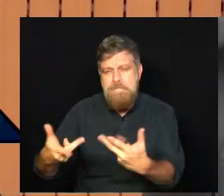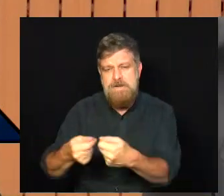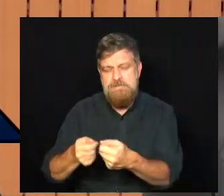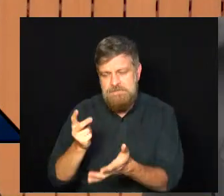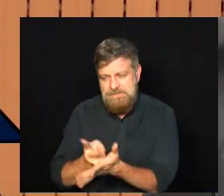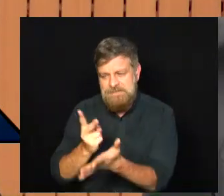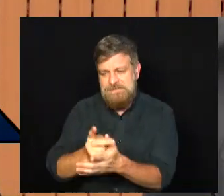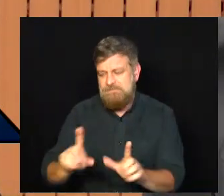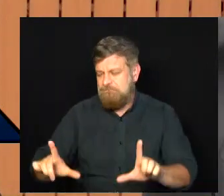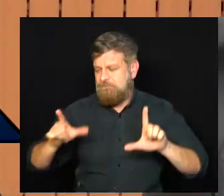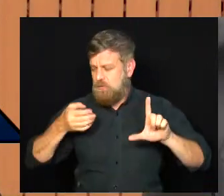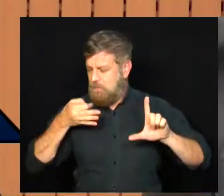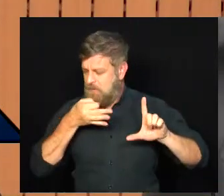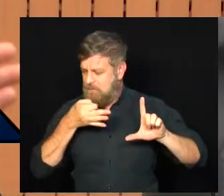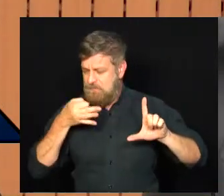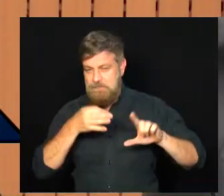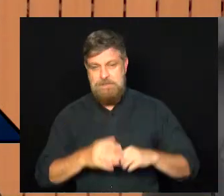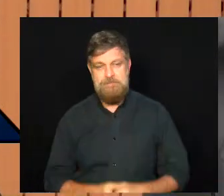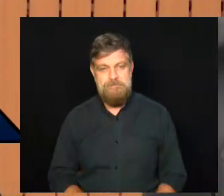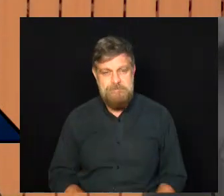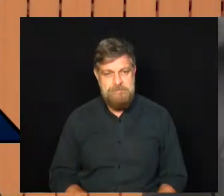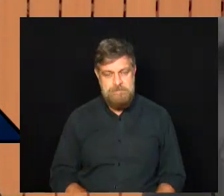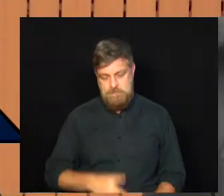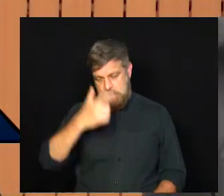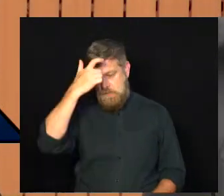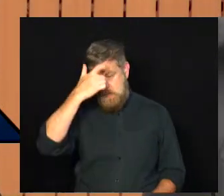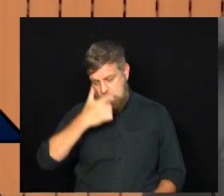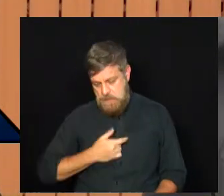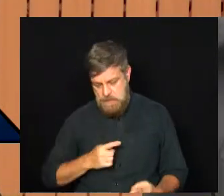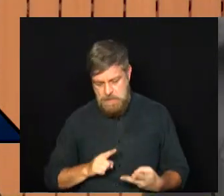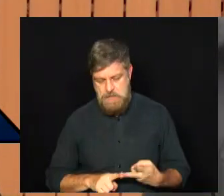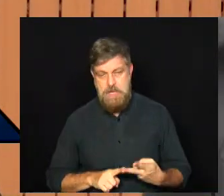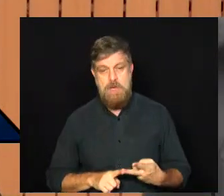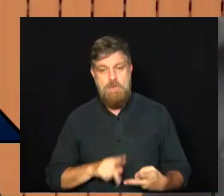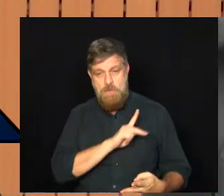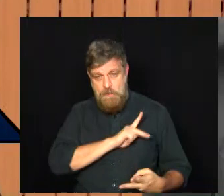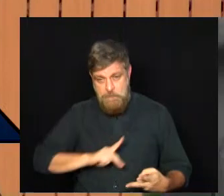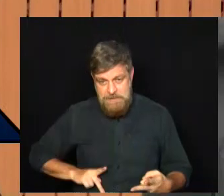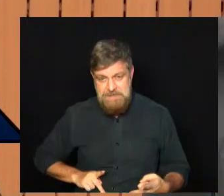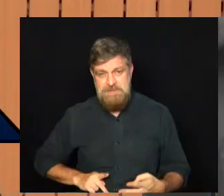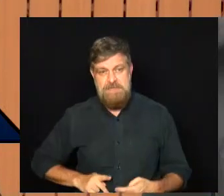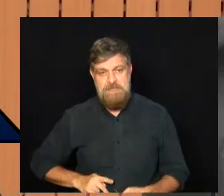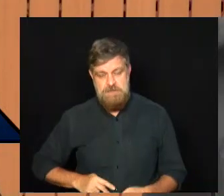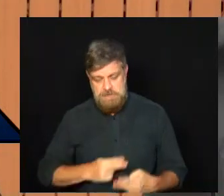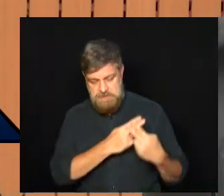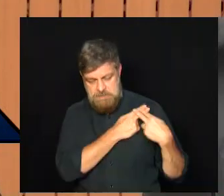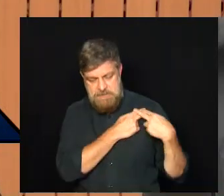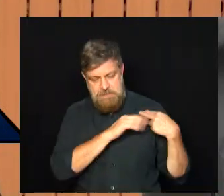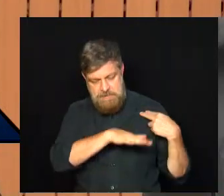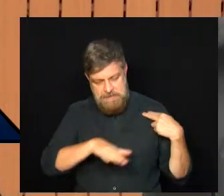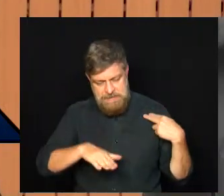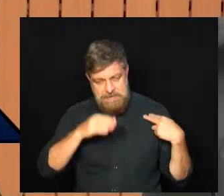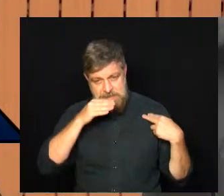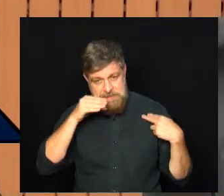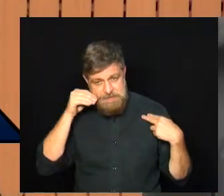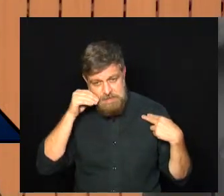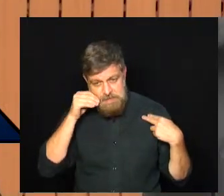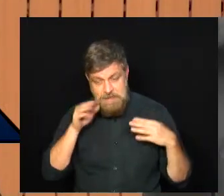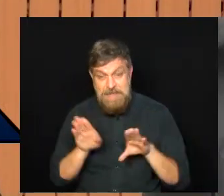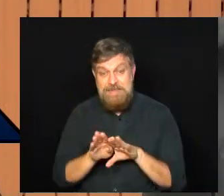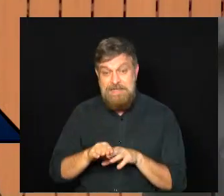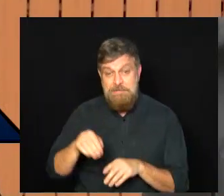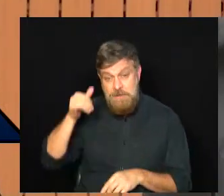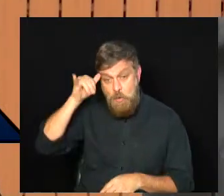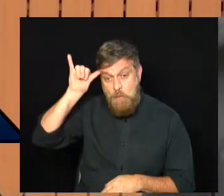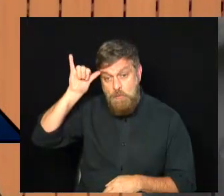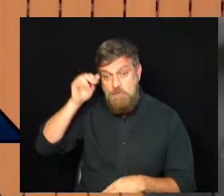né? E com certeza, tanto eu como presidente da Comissão da Criança e Adolescente, como Paulo na Cultura